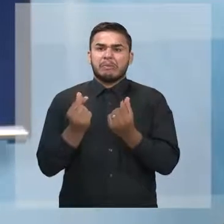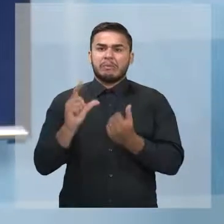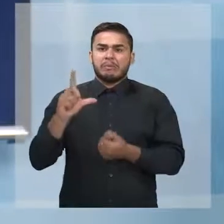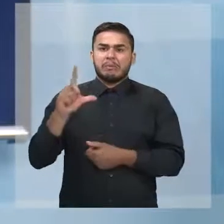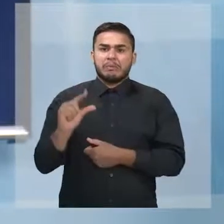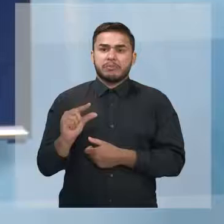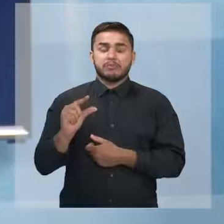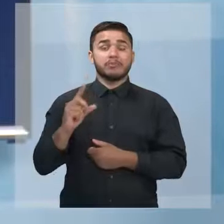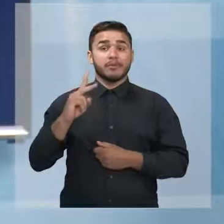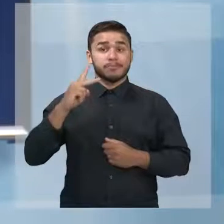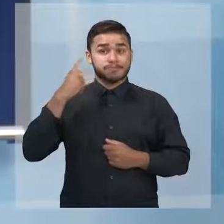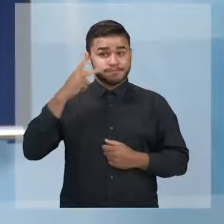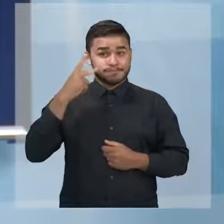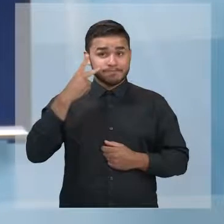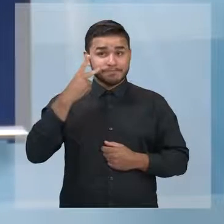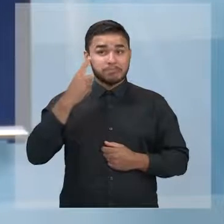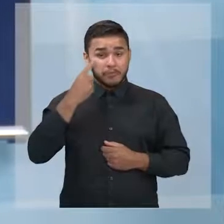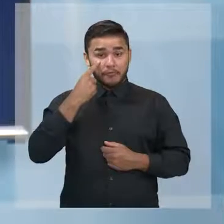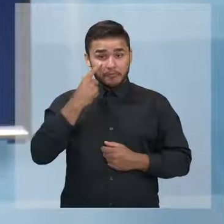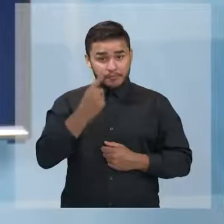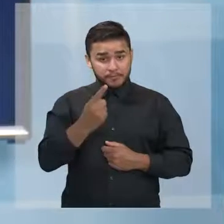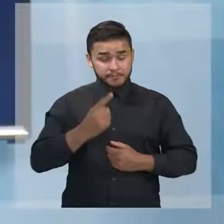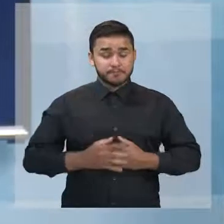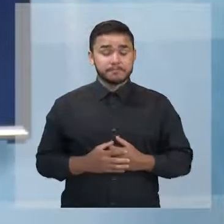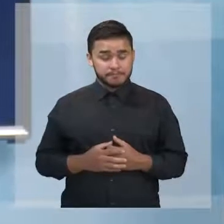desse promotor.